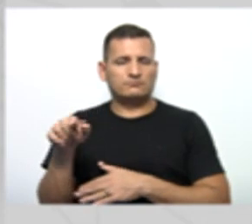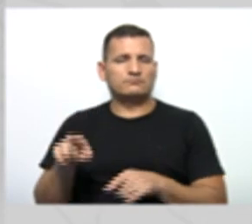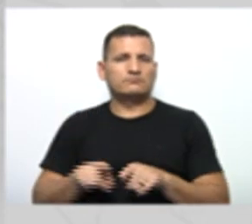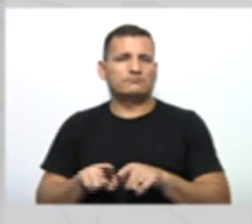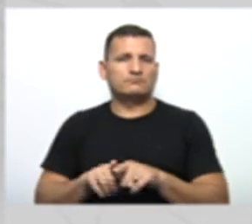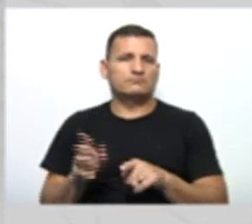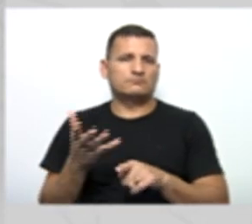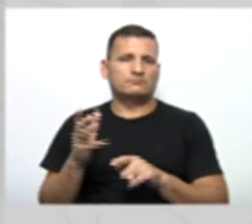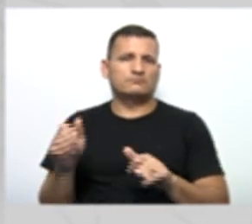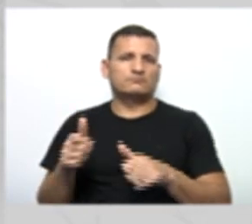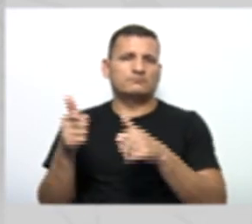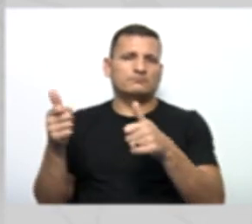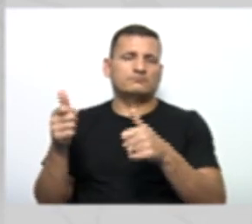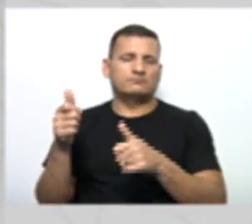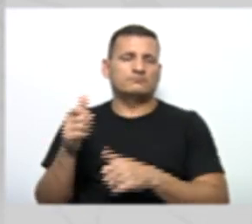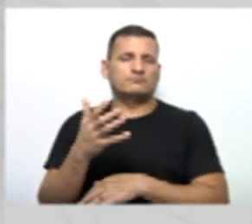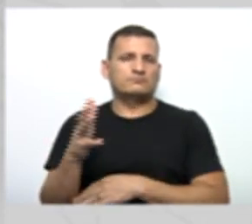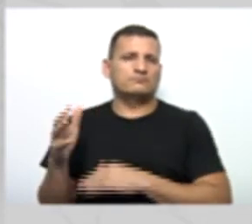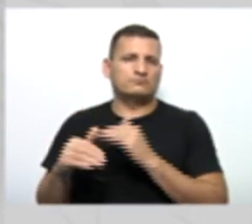também visam